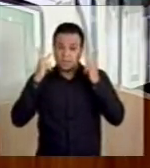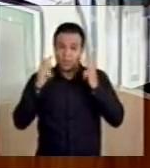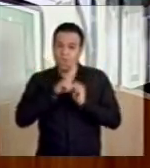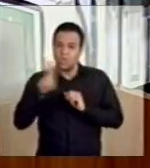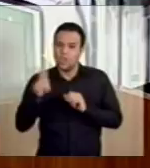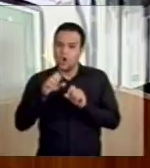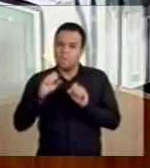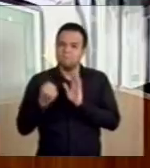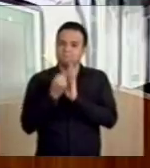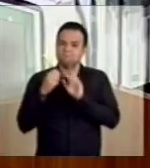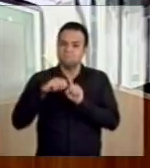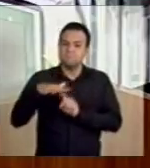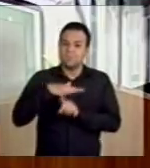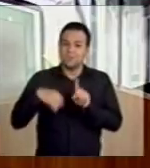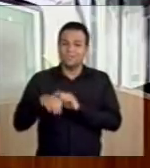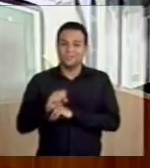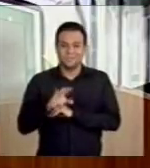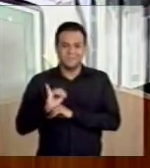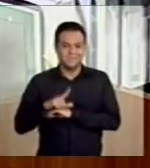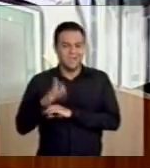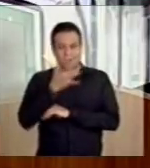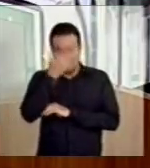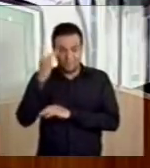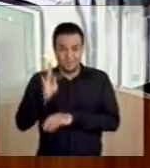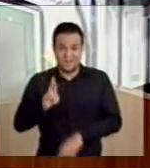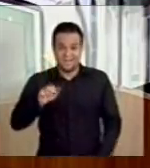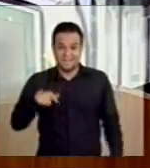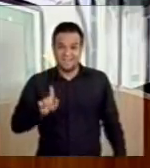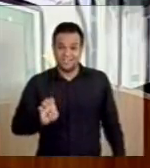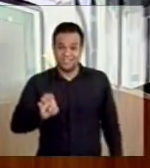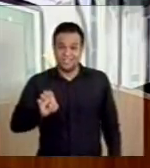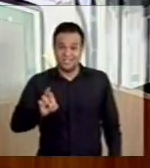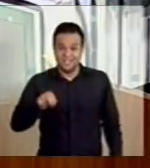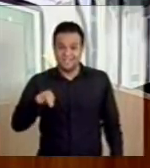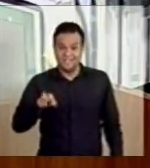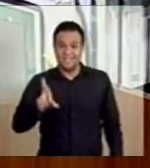social da pessoa transgênero. Mas o fato, senhora